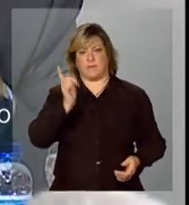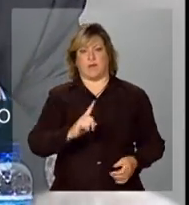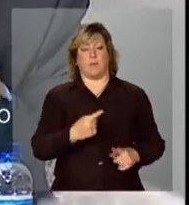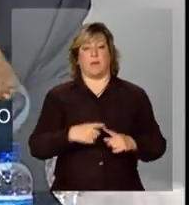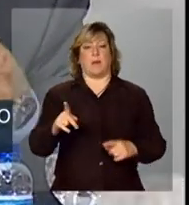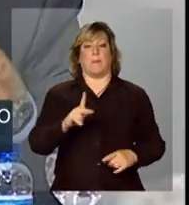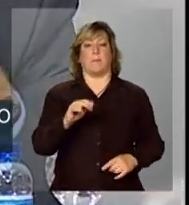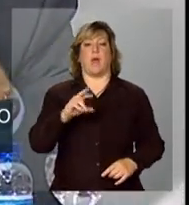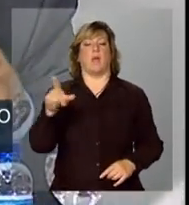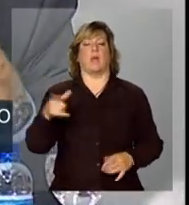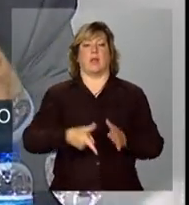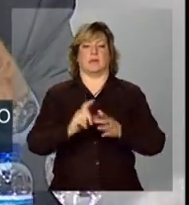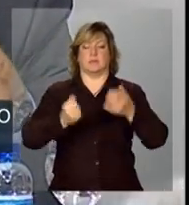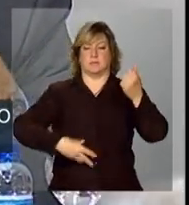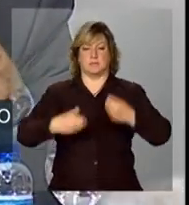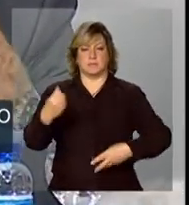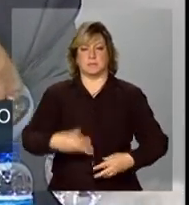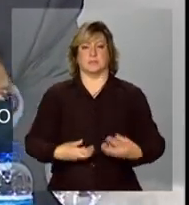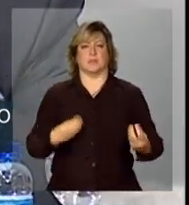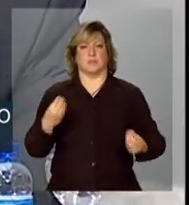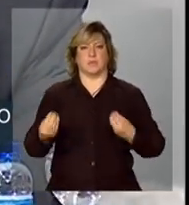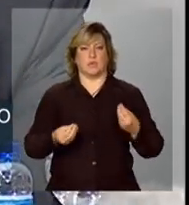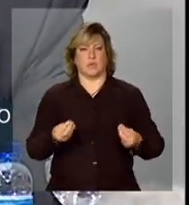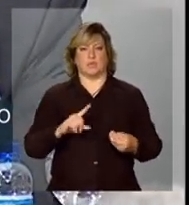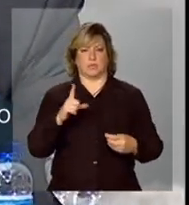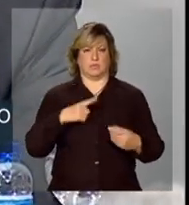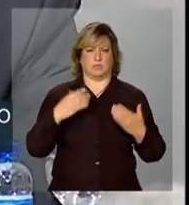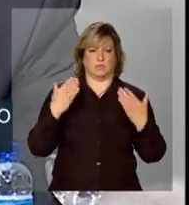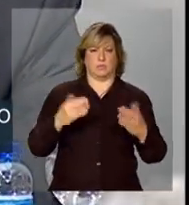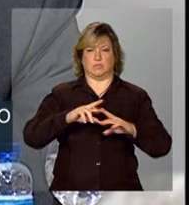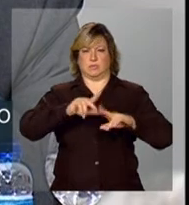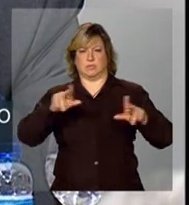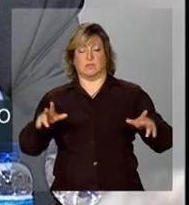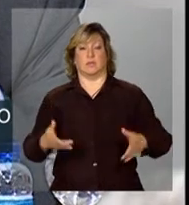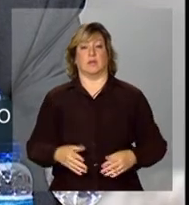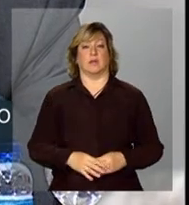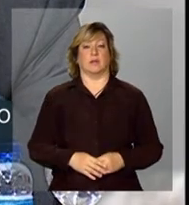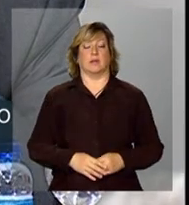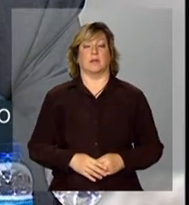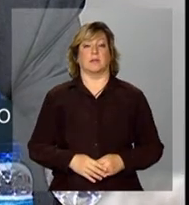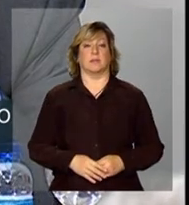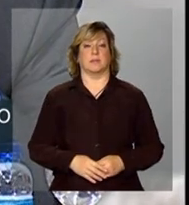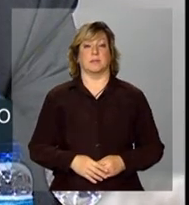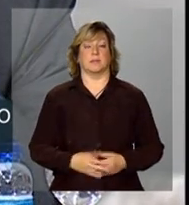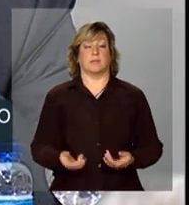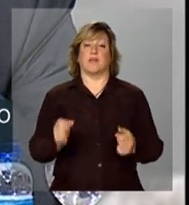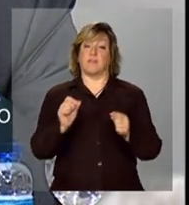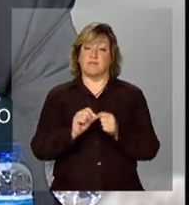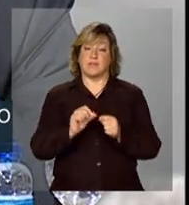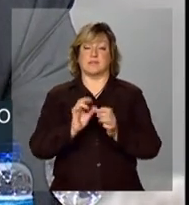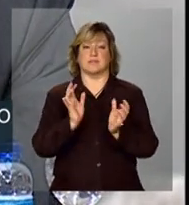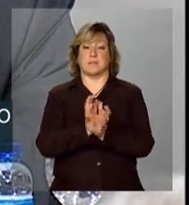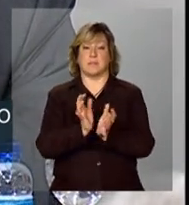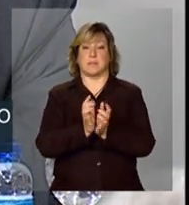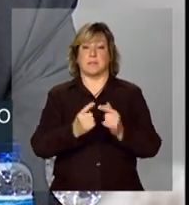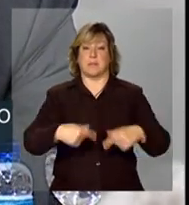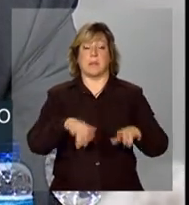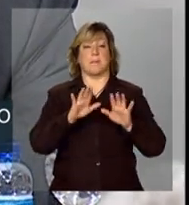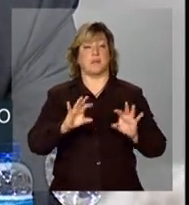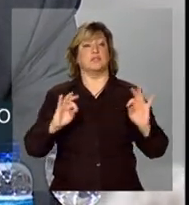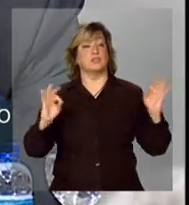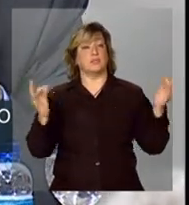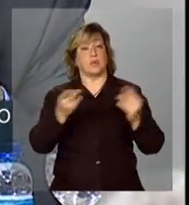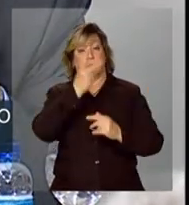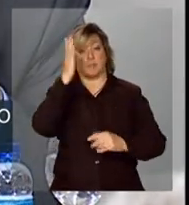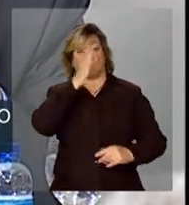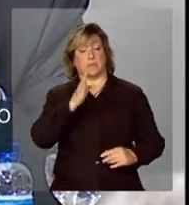colocou aqui, as desconfianças mútuas, etc. Né? Mas, fez parte, mas são todos brasileiros